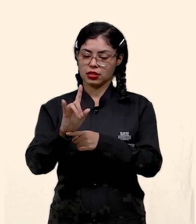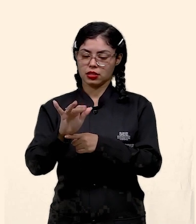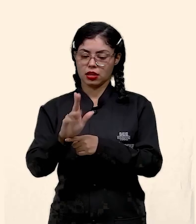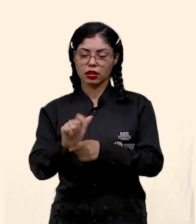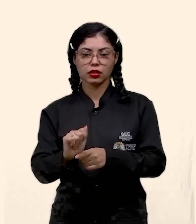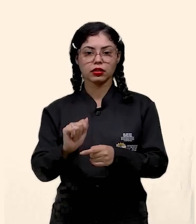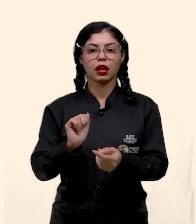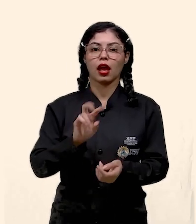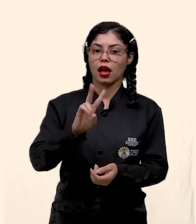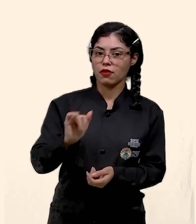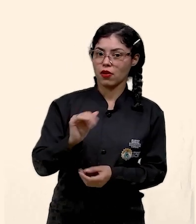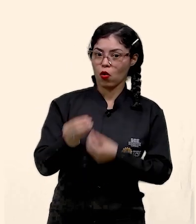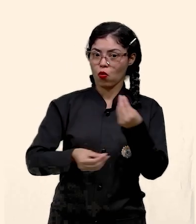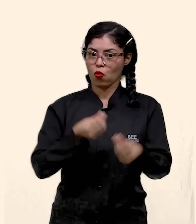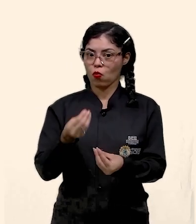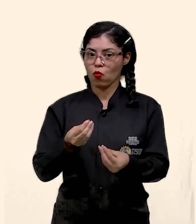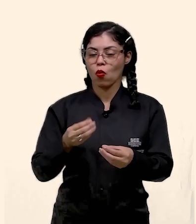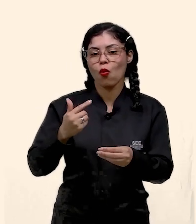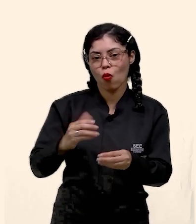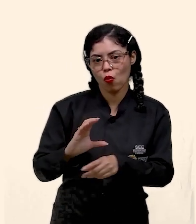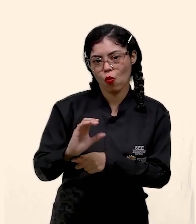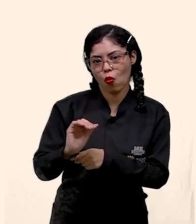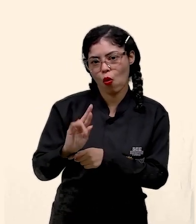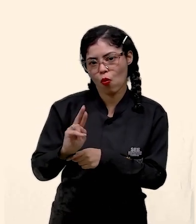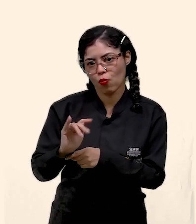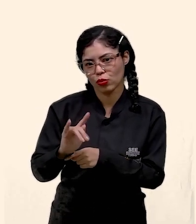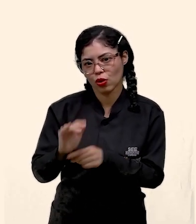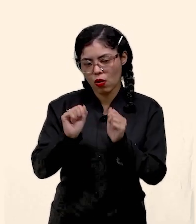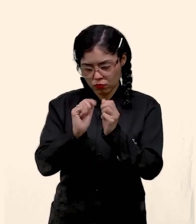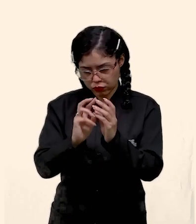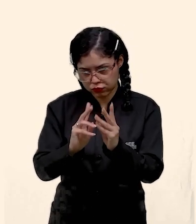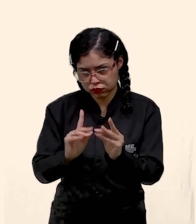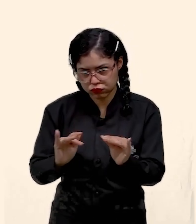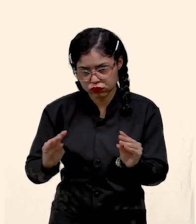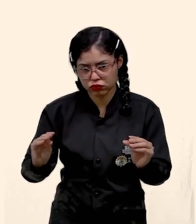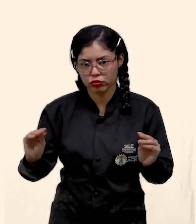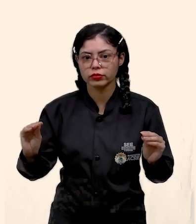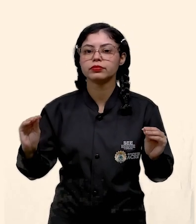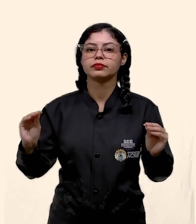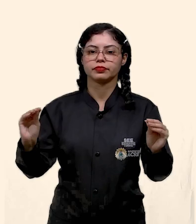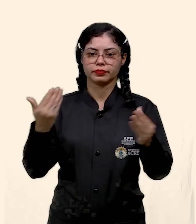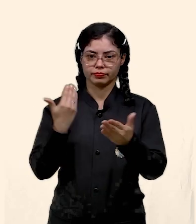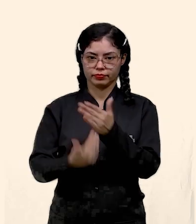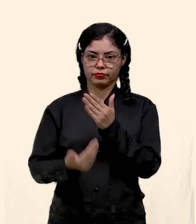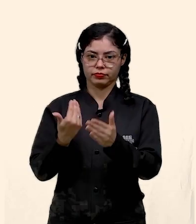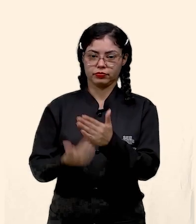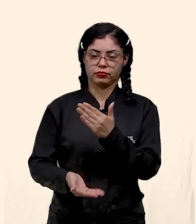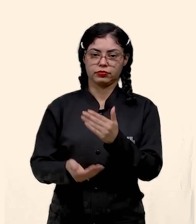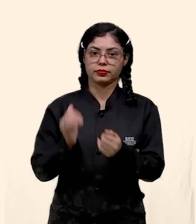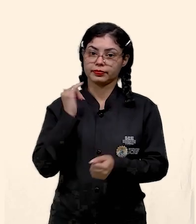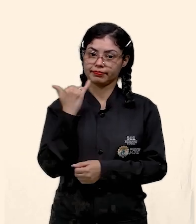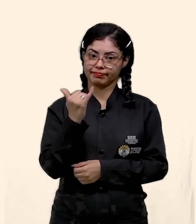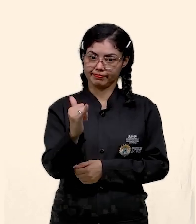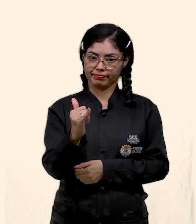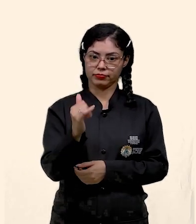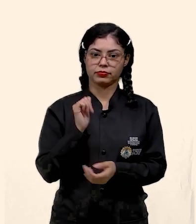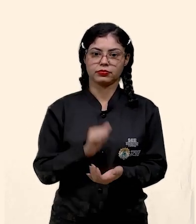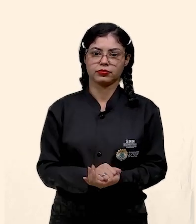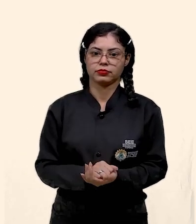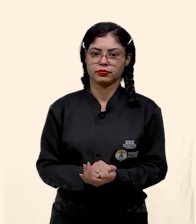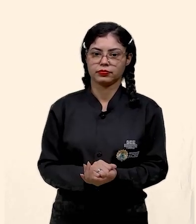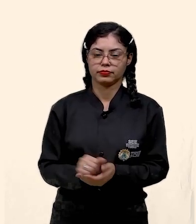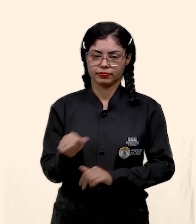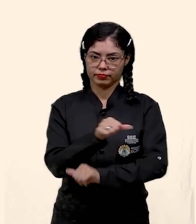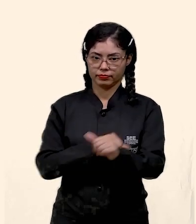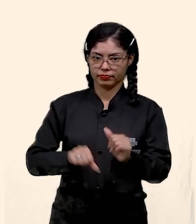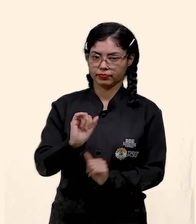um combustível e ela vai ser oxidada. Ou seja, gente, ela vai perder ali os elétrons e vai se